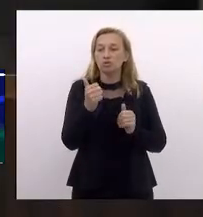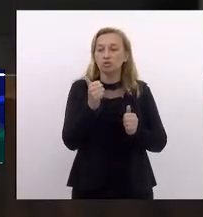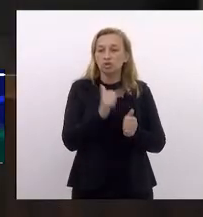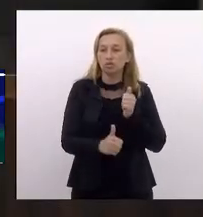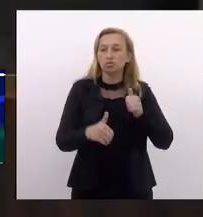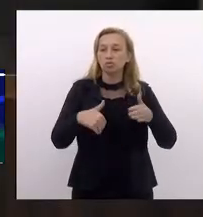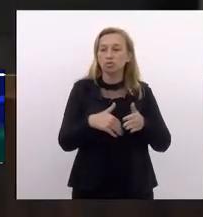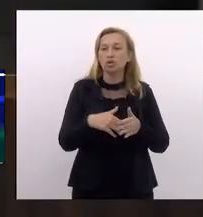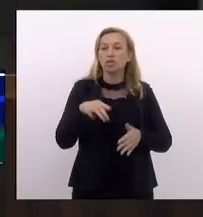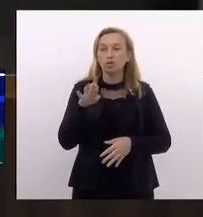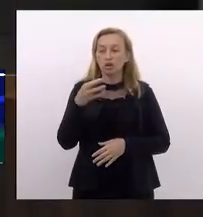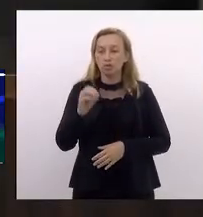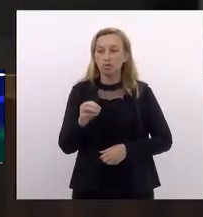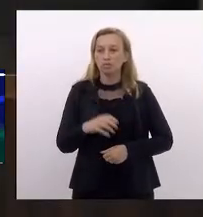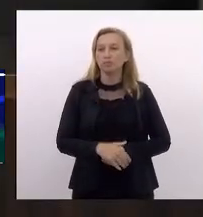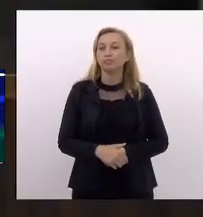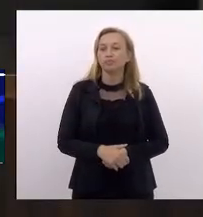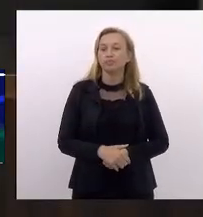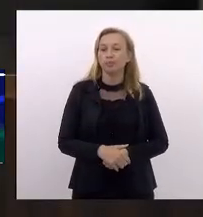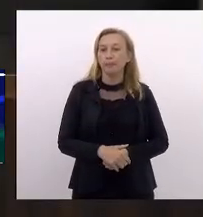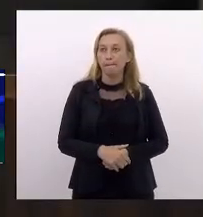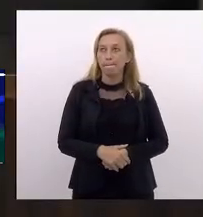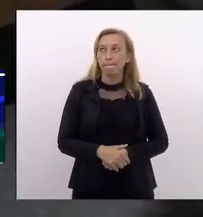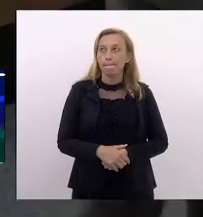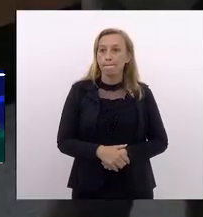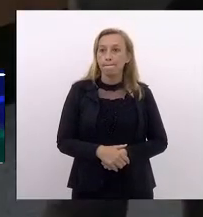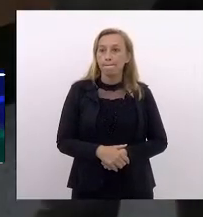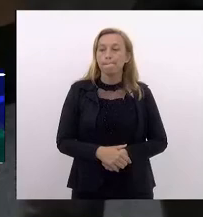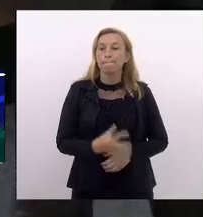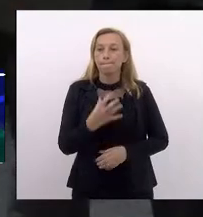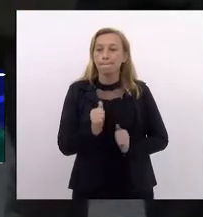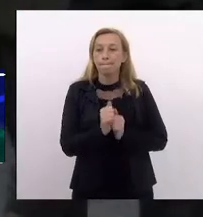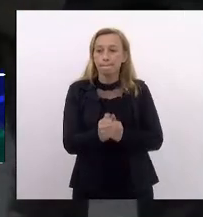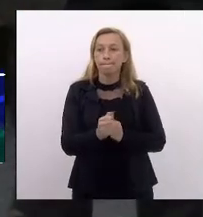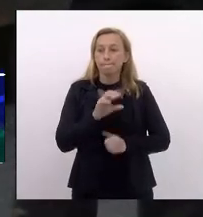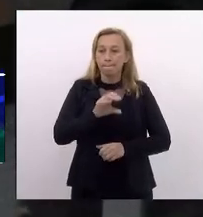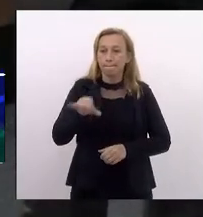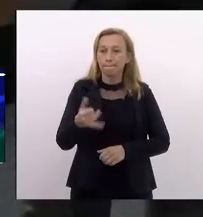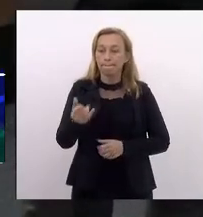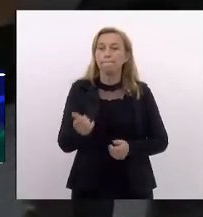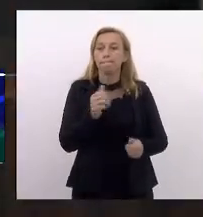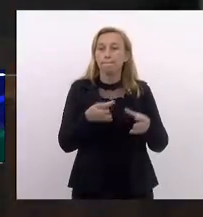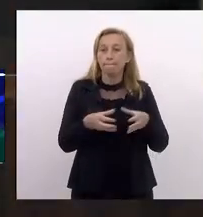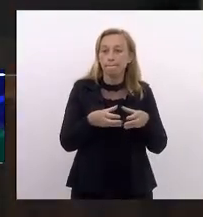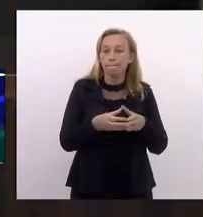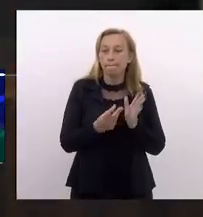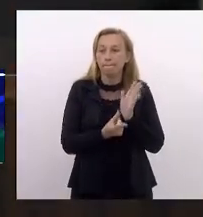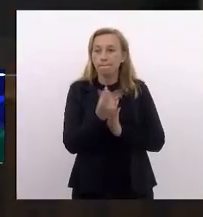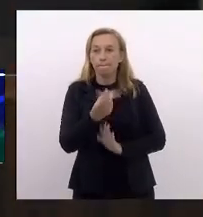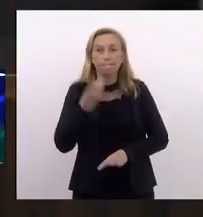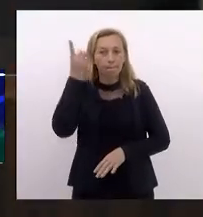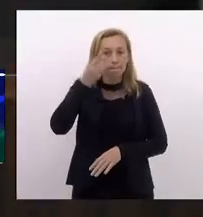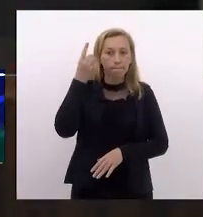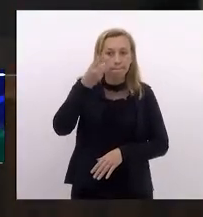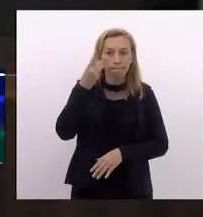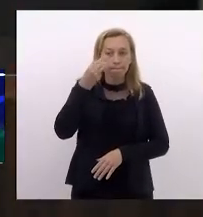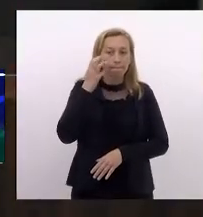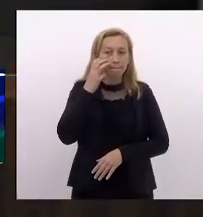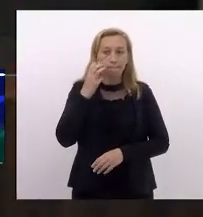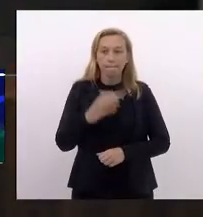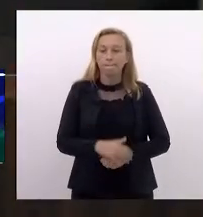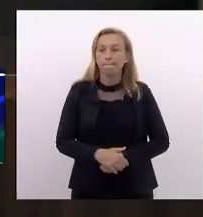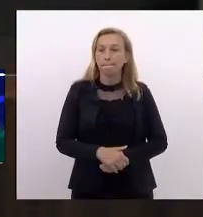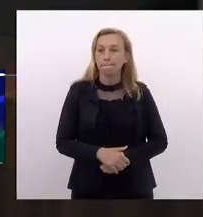aqui tá quem acompanha o parecer da ccj pela comissão de Economia deputado waldeck